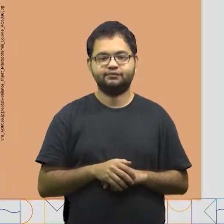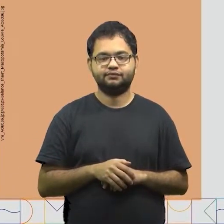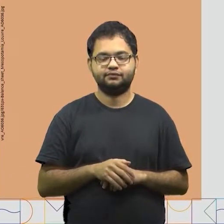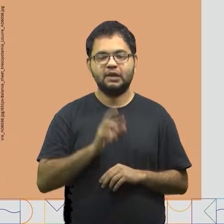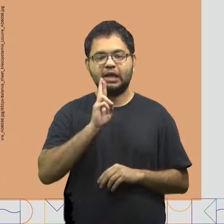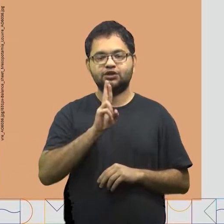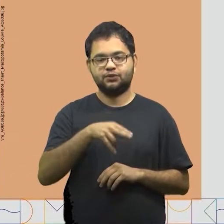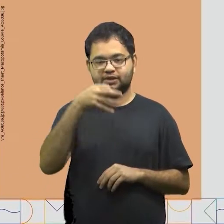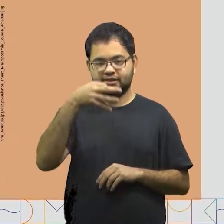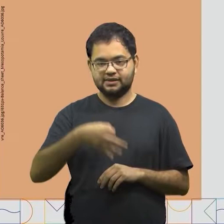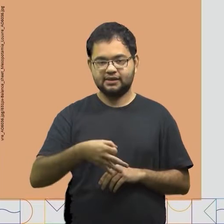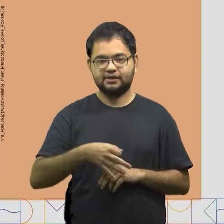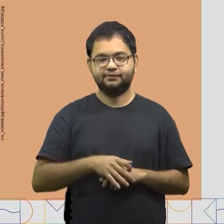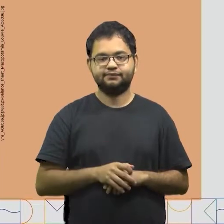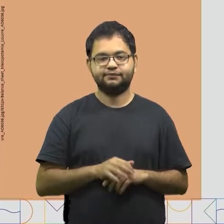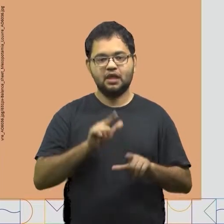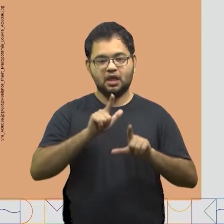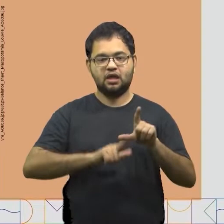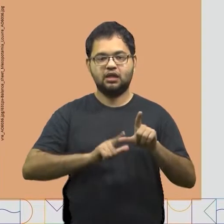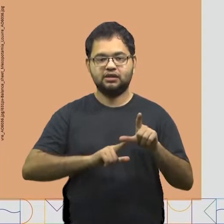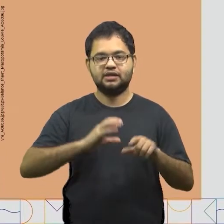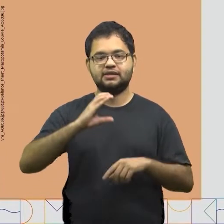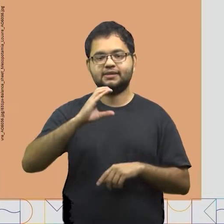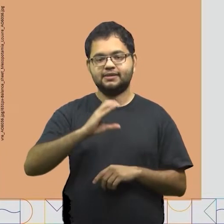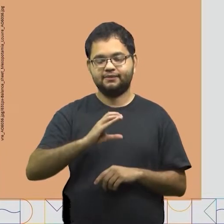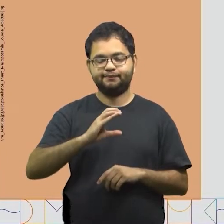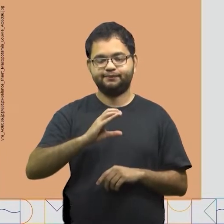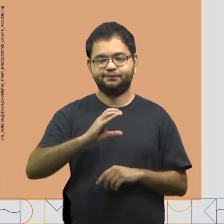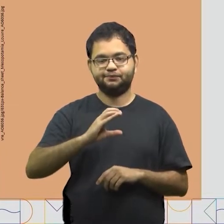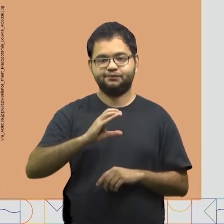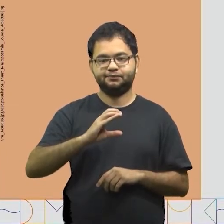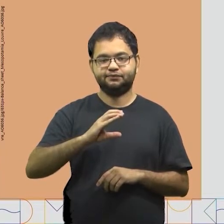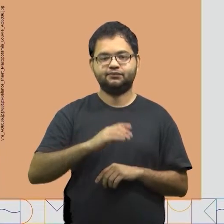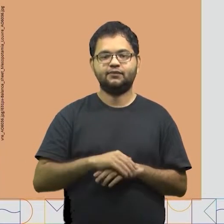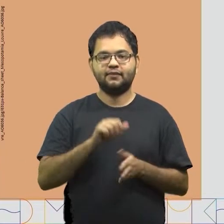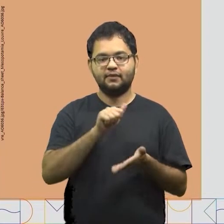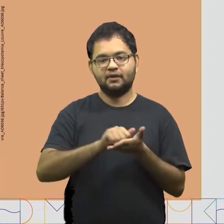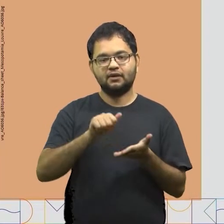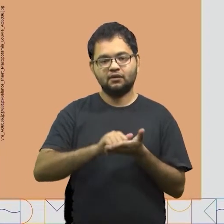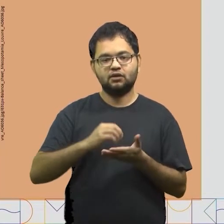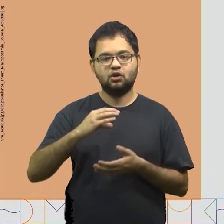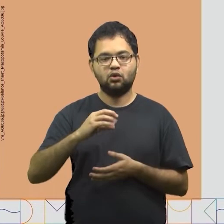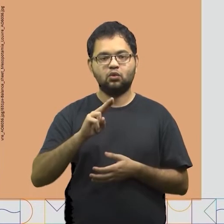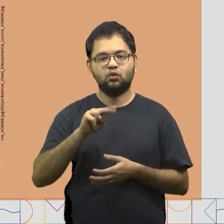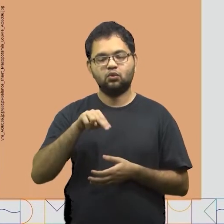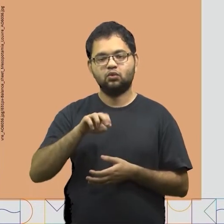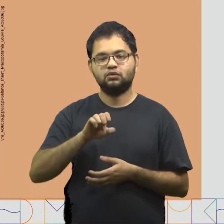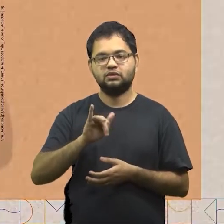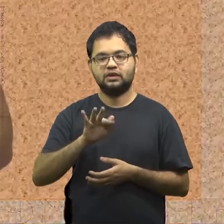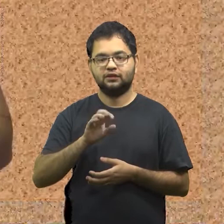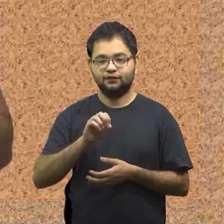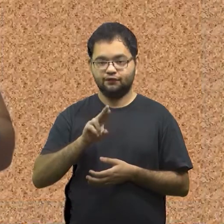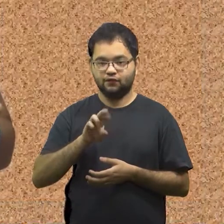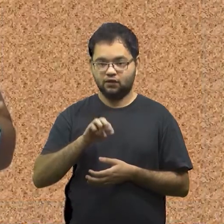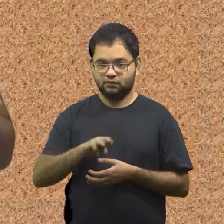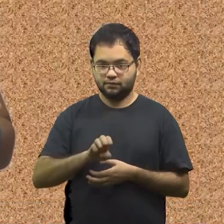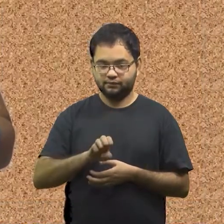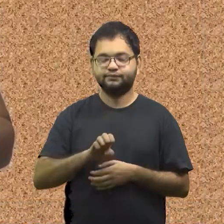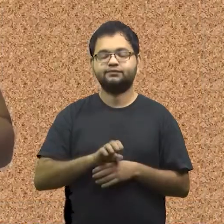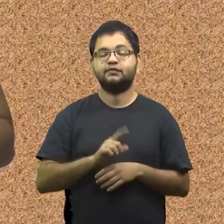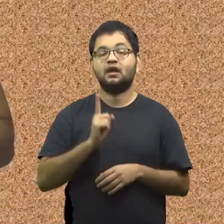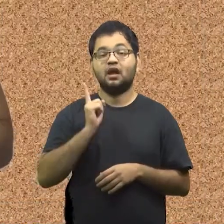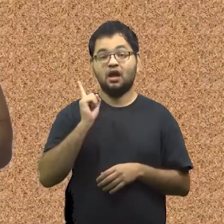vamos lá a resposta correta é a letra se você escrita cuneiforme a